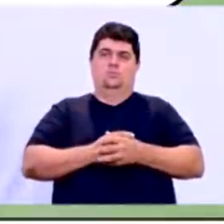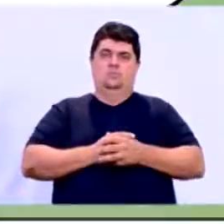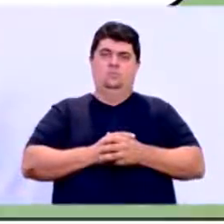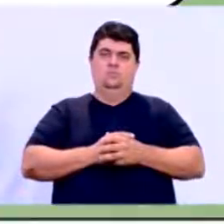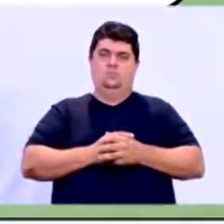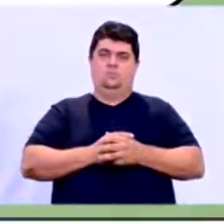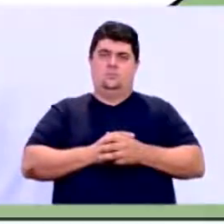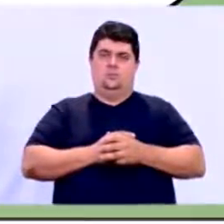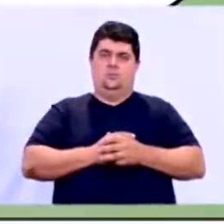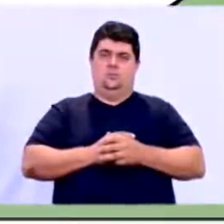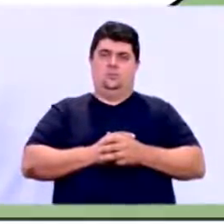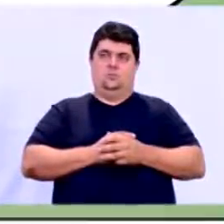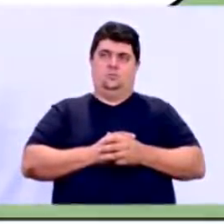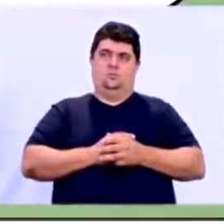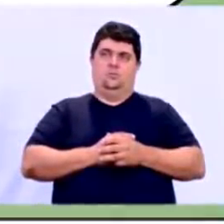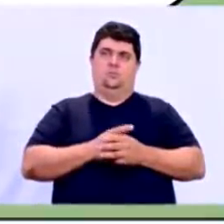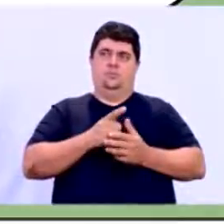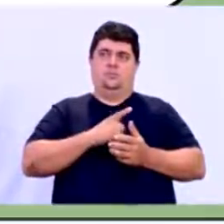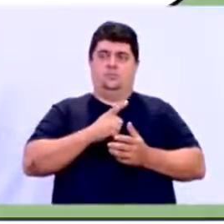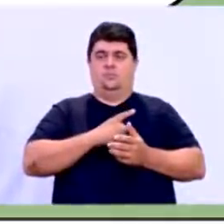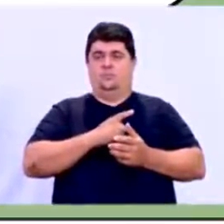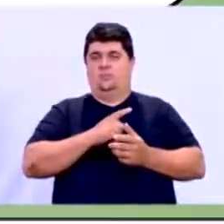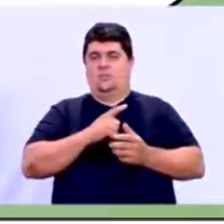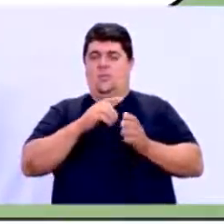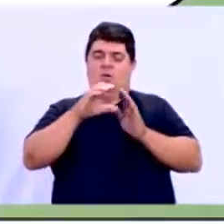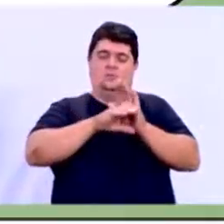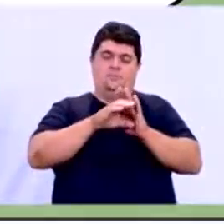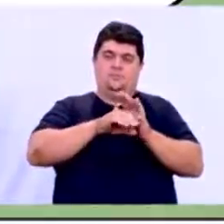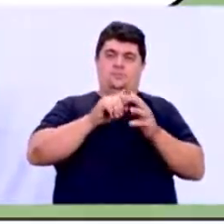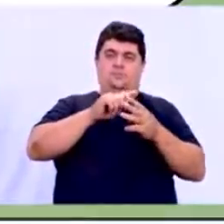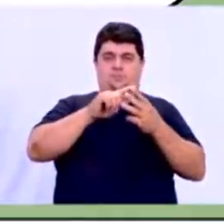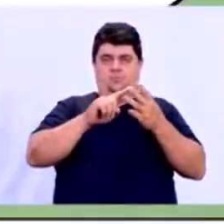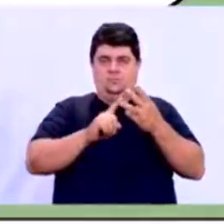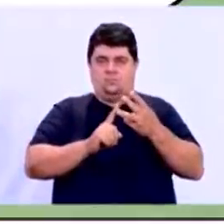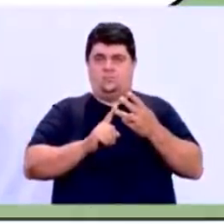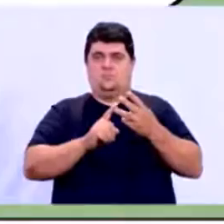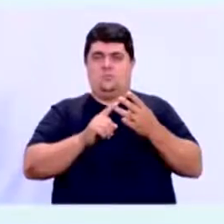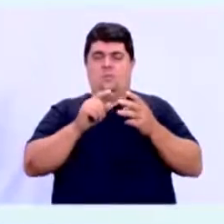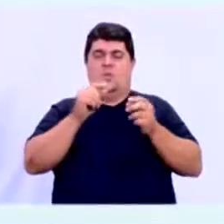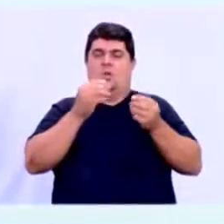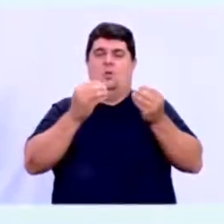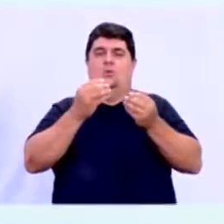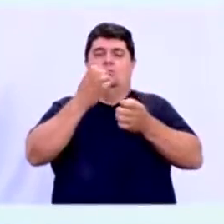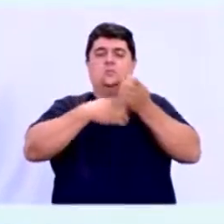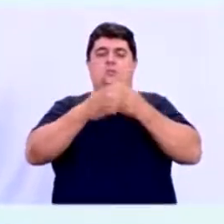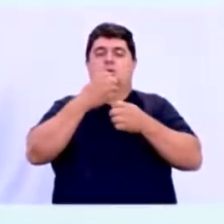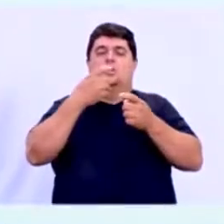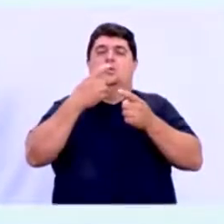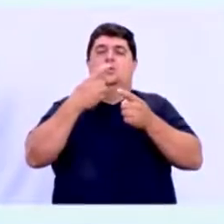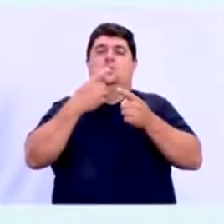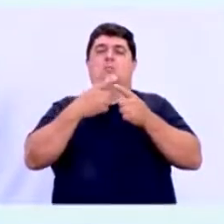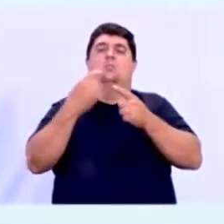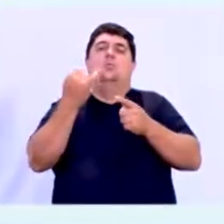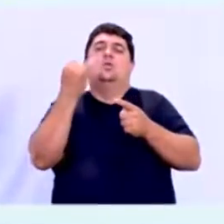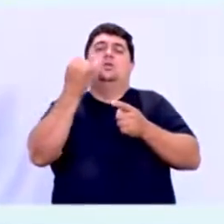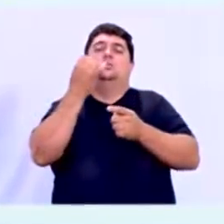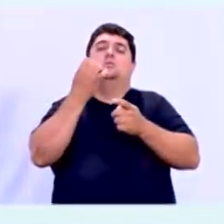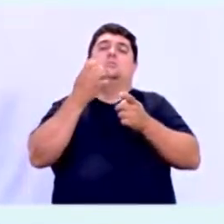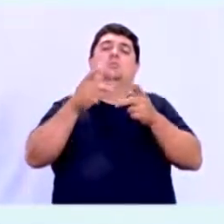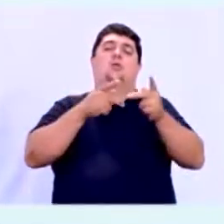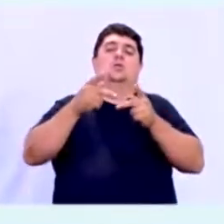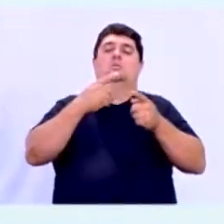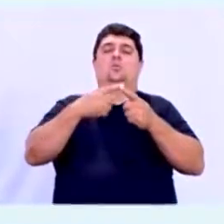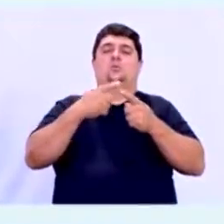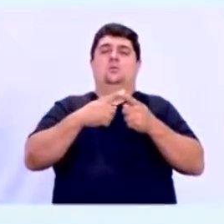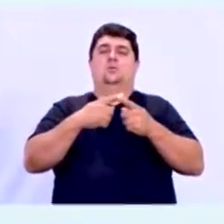Então, esses são os fatores, né, do que leva a um empreendedor a planejar. Vocês viram como é importante?